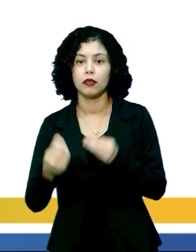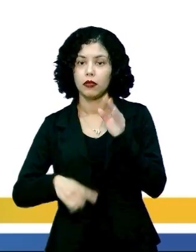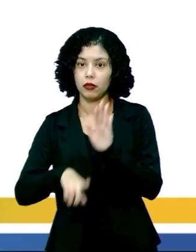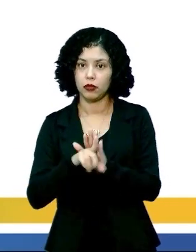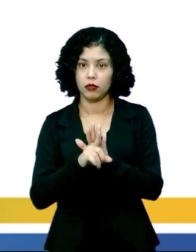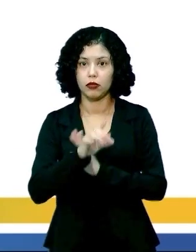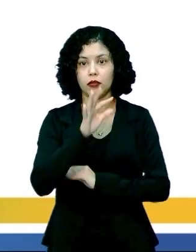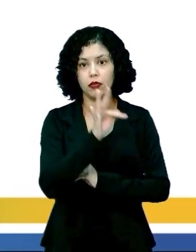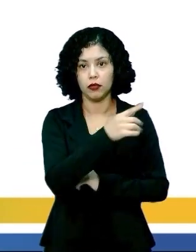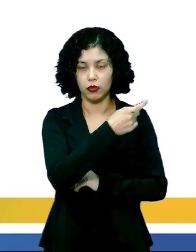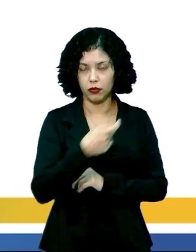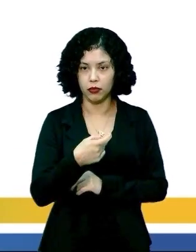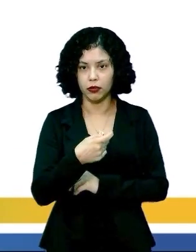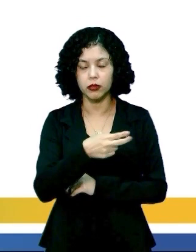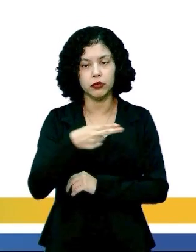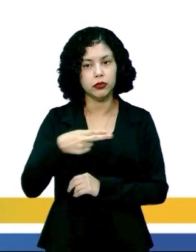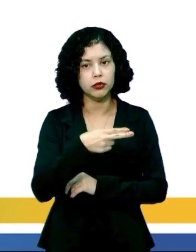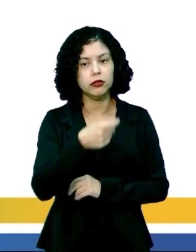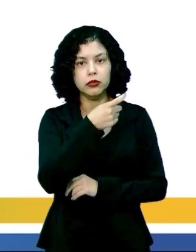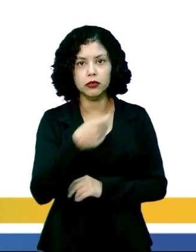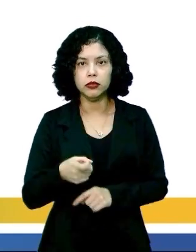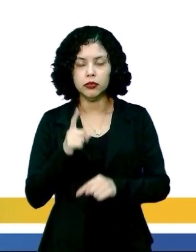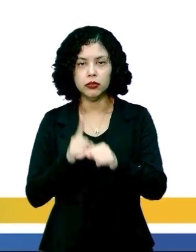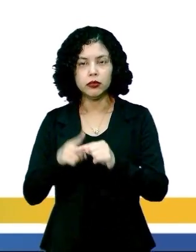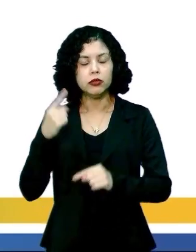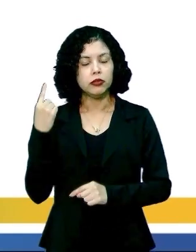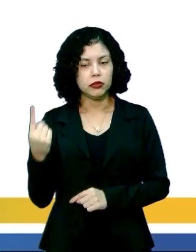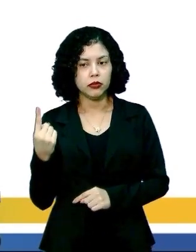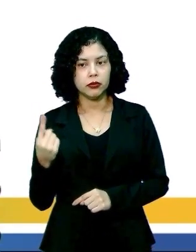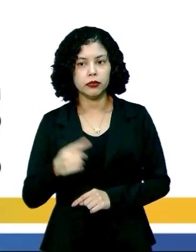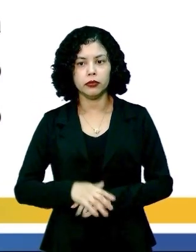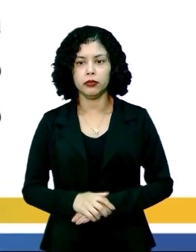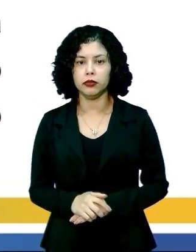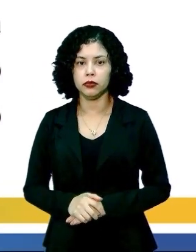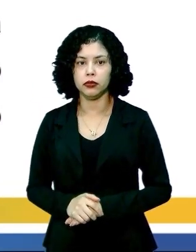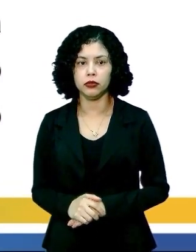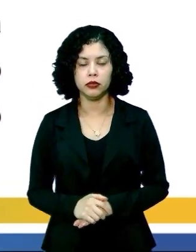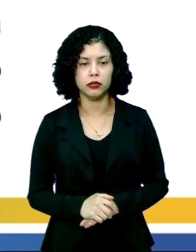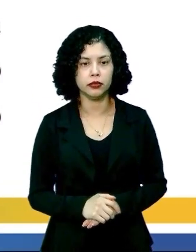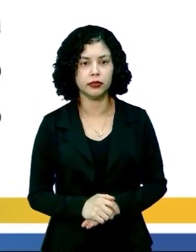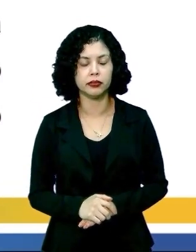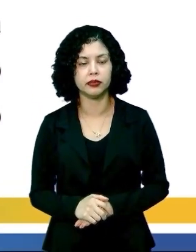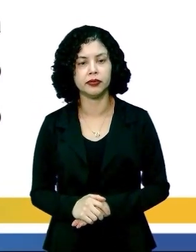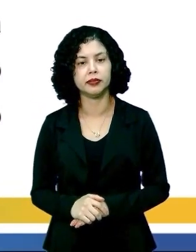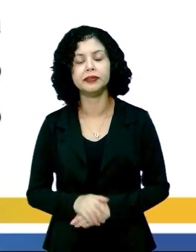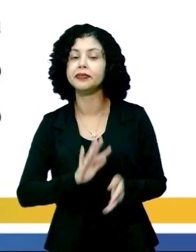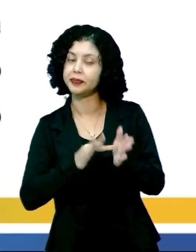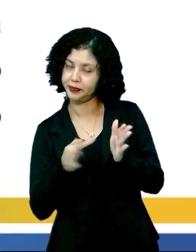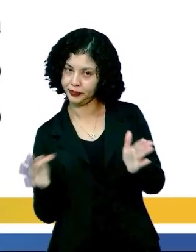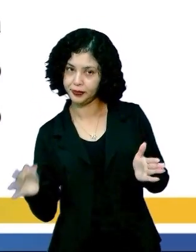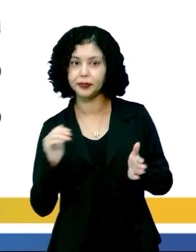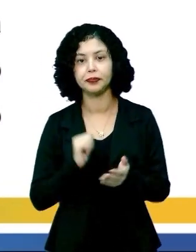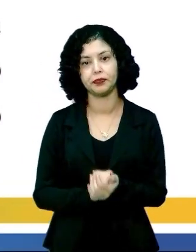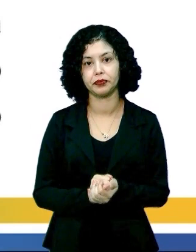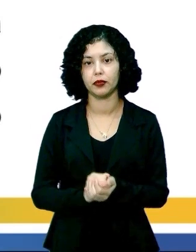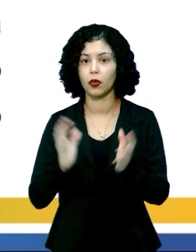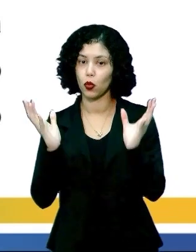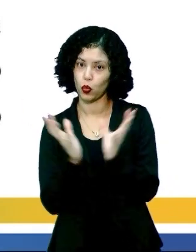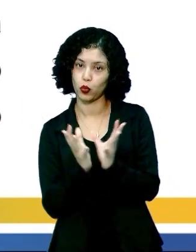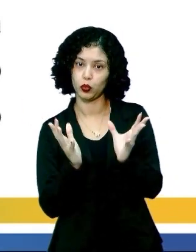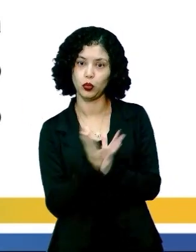com a lei de formação. F de x é igual a x mais 1. Essa função